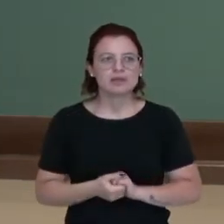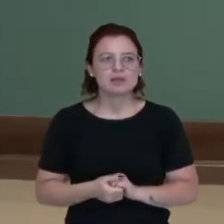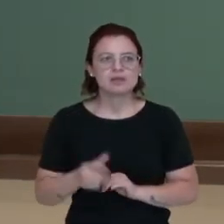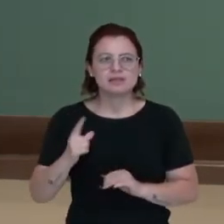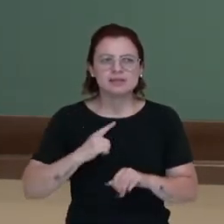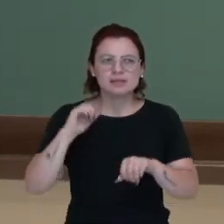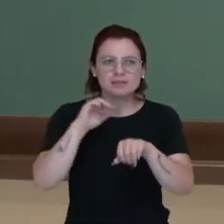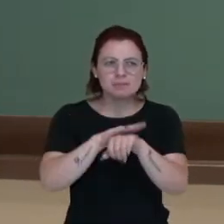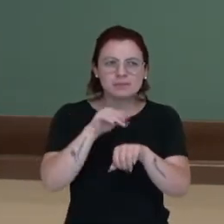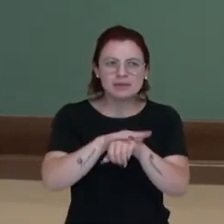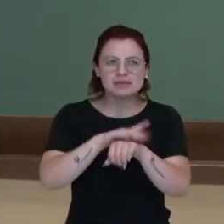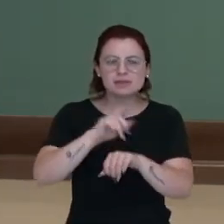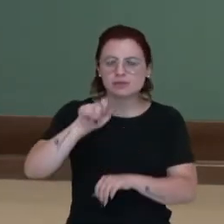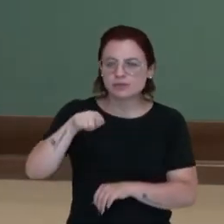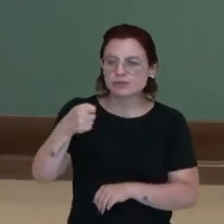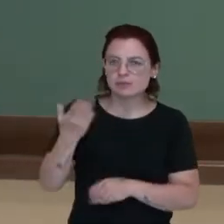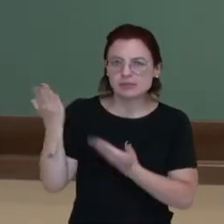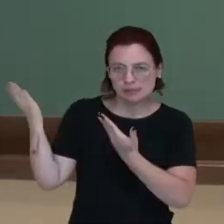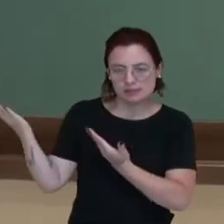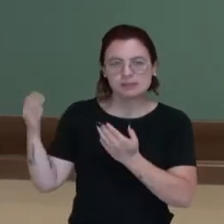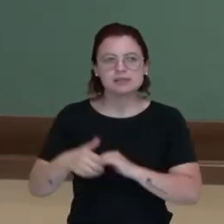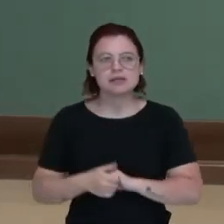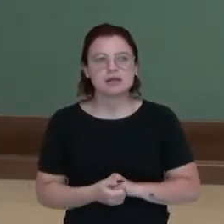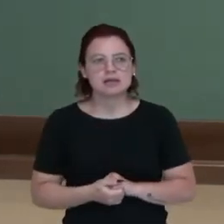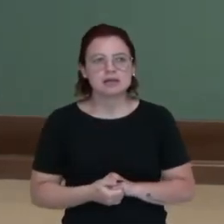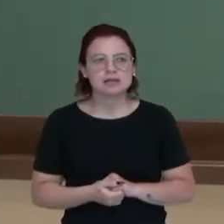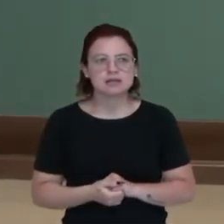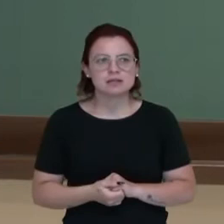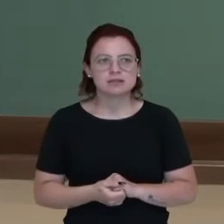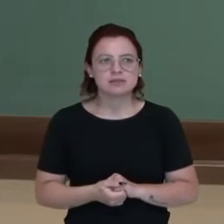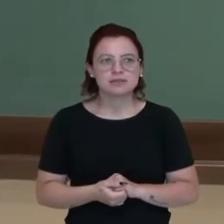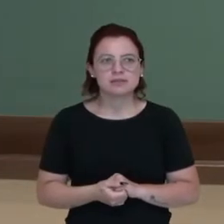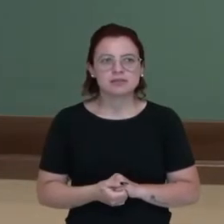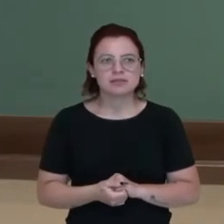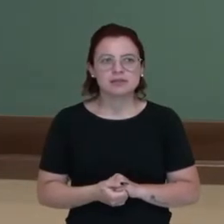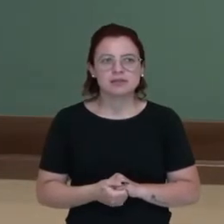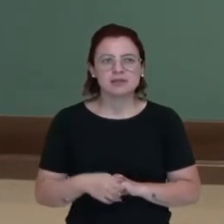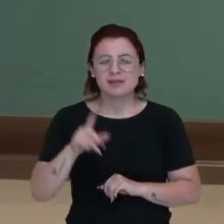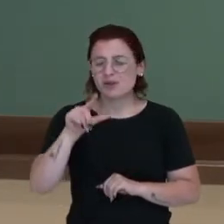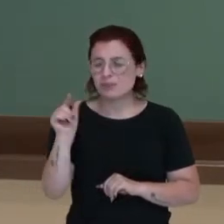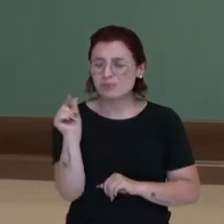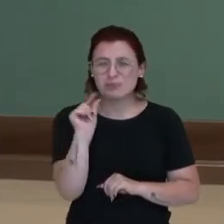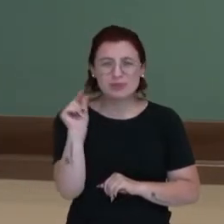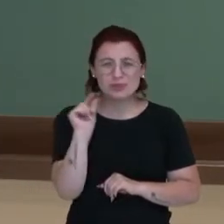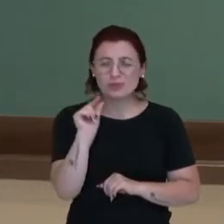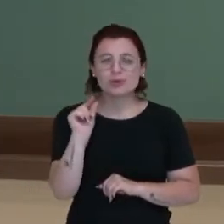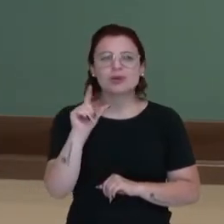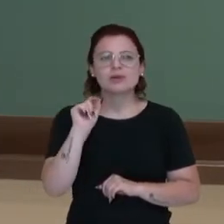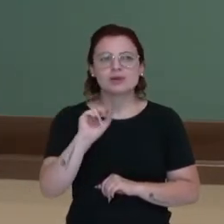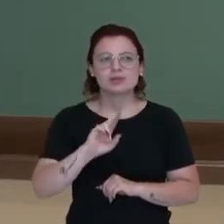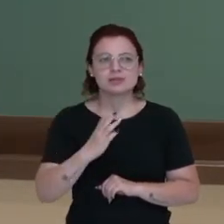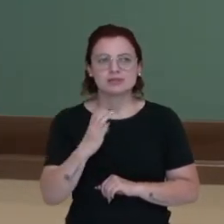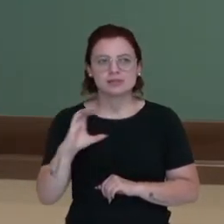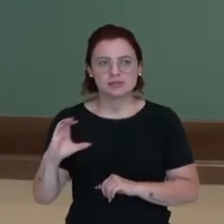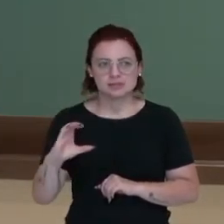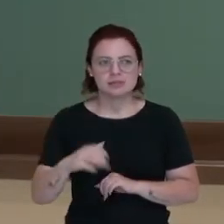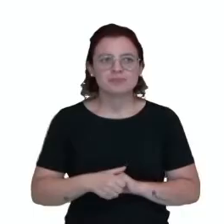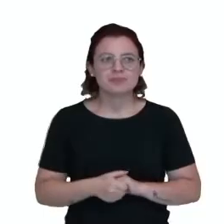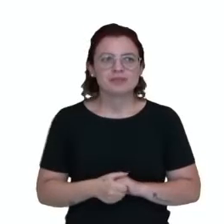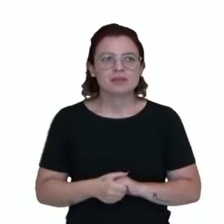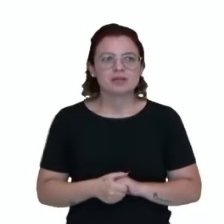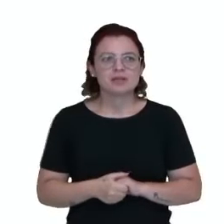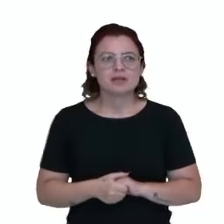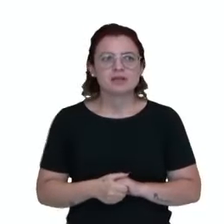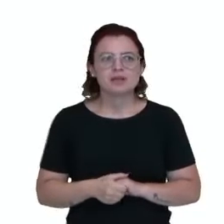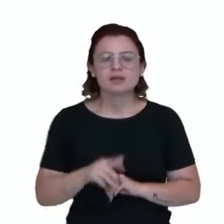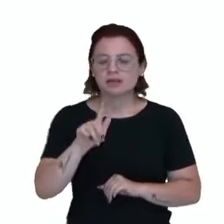Ainda mais sobre este hidrocarboneto metano. Trata-se do menor e mais simples hidrocarboneto.